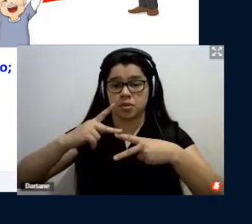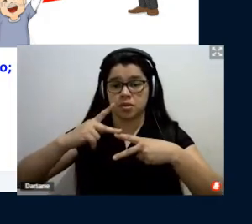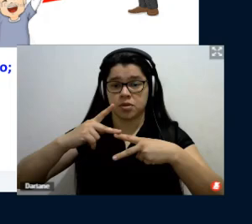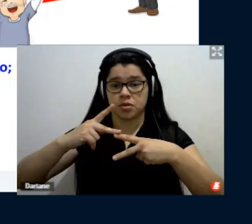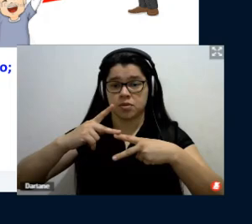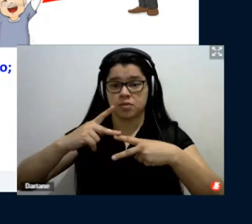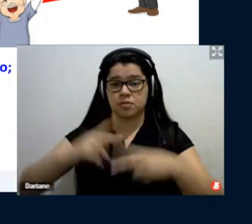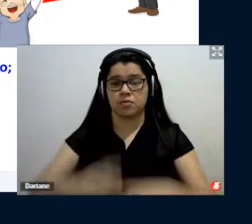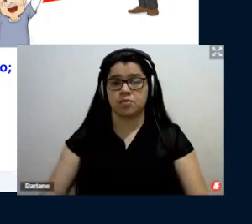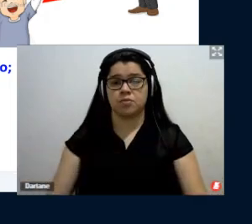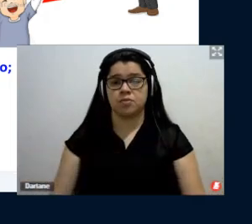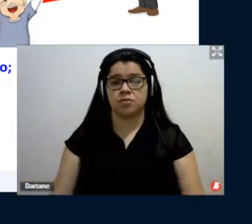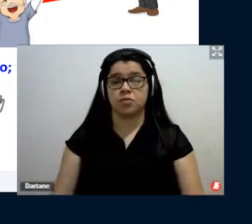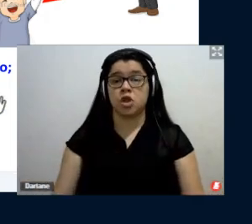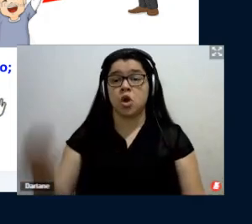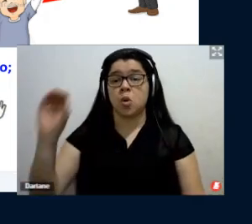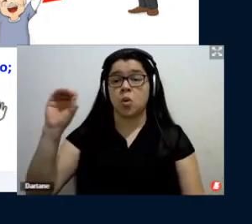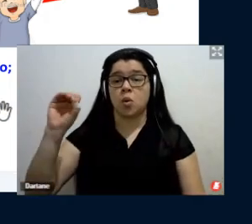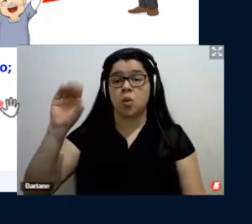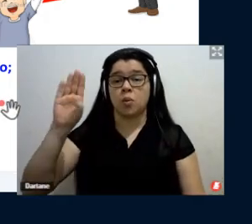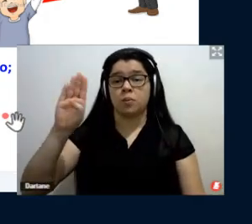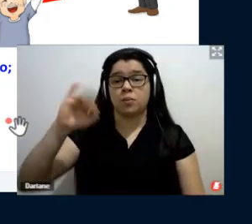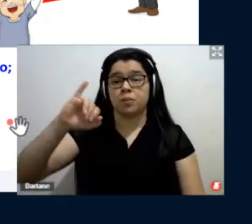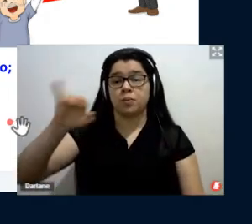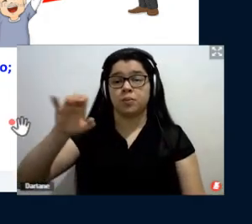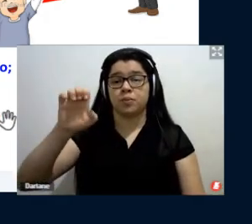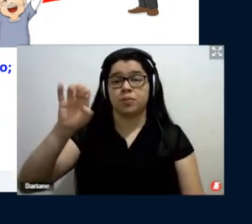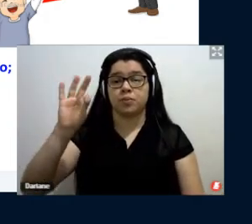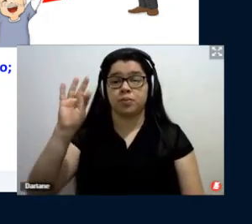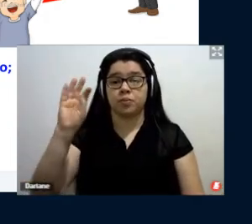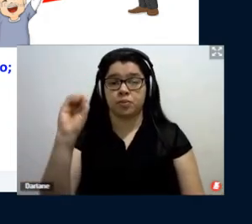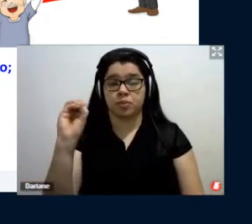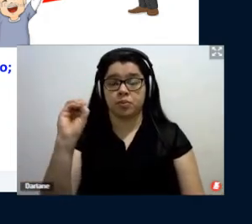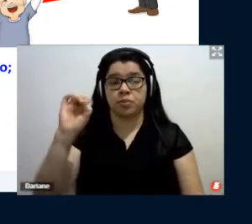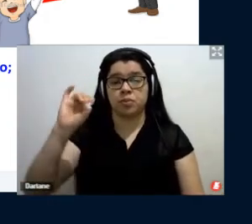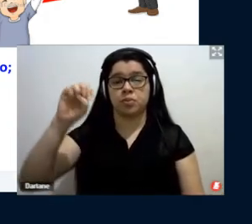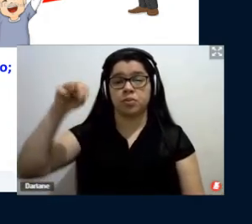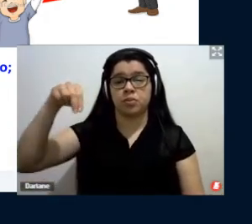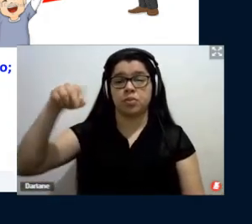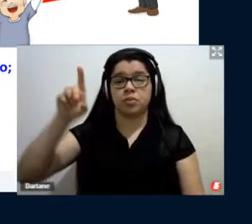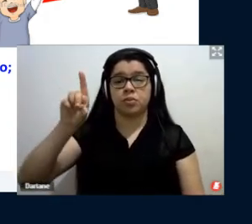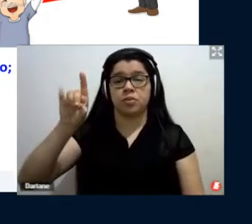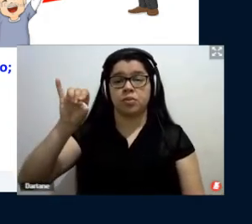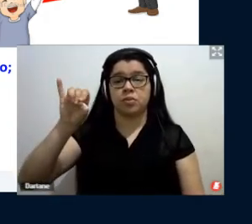Objeto indireto, ao amigo.